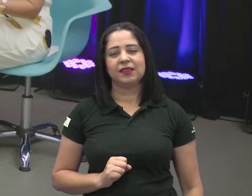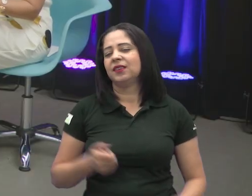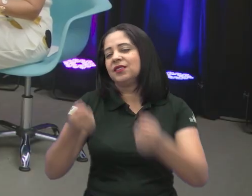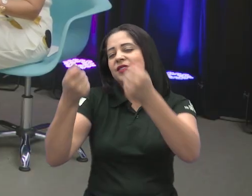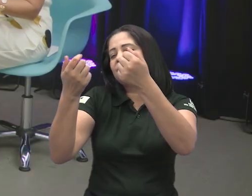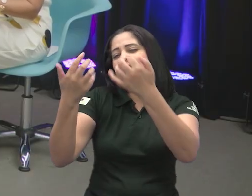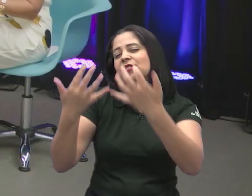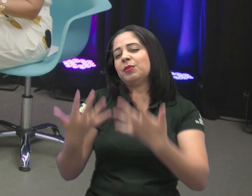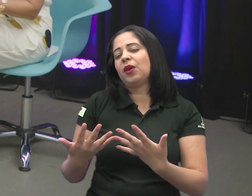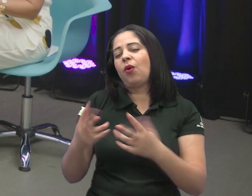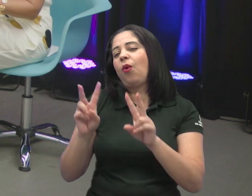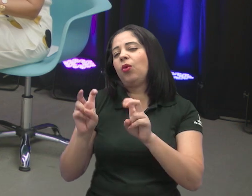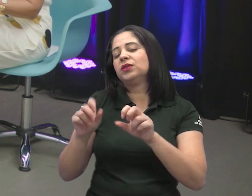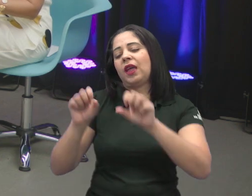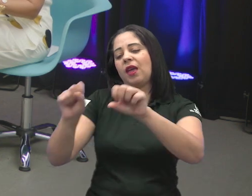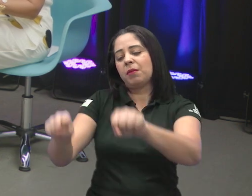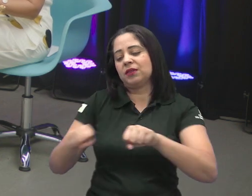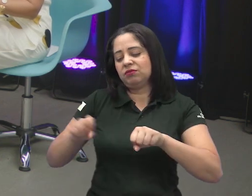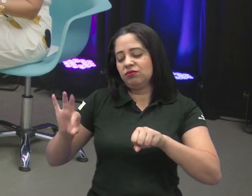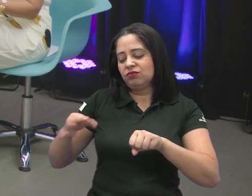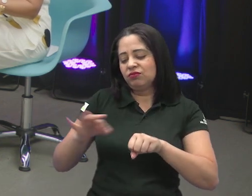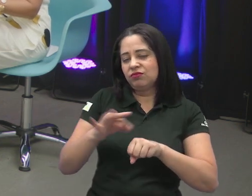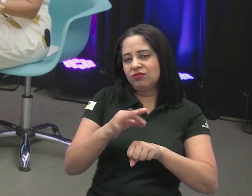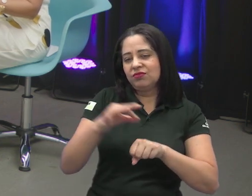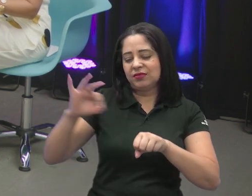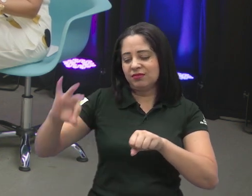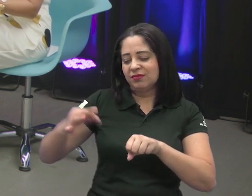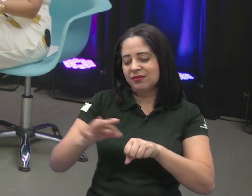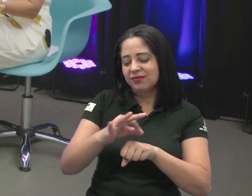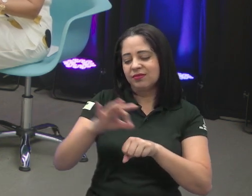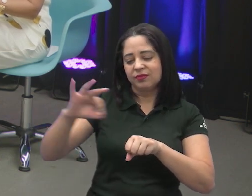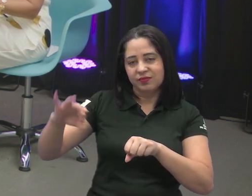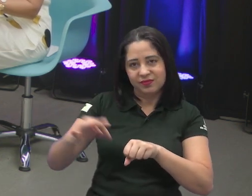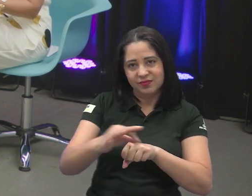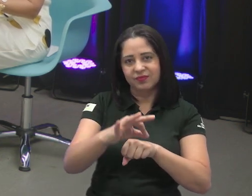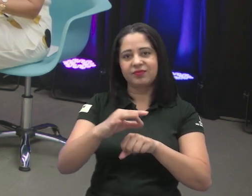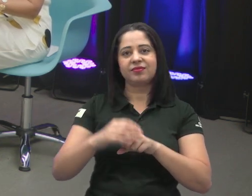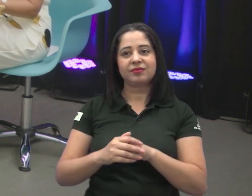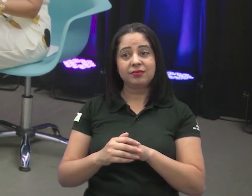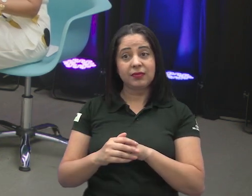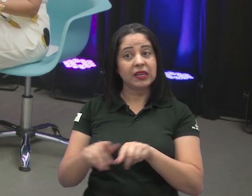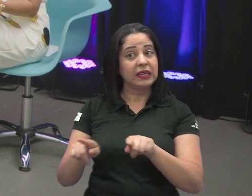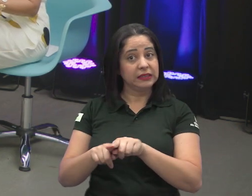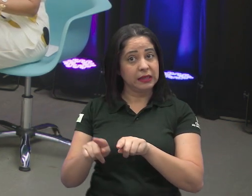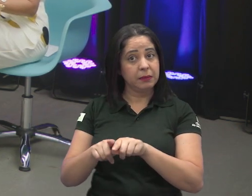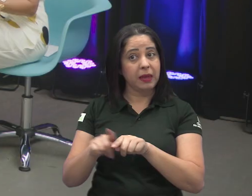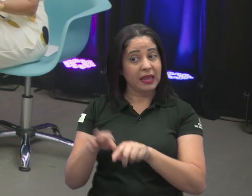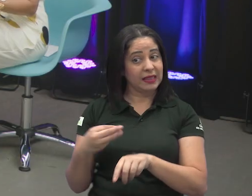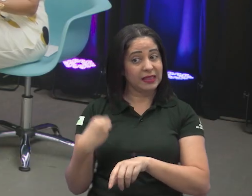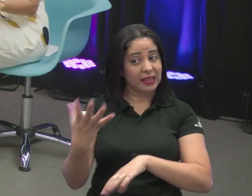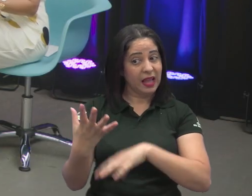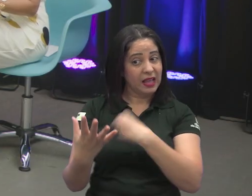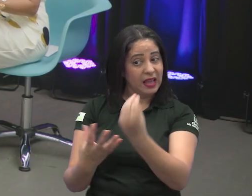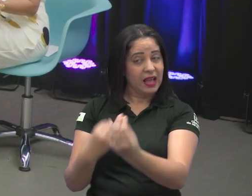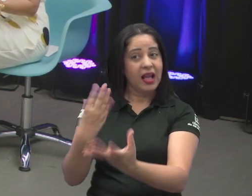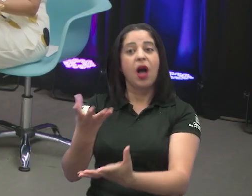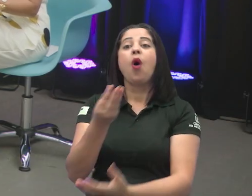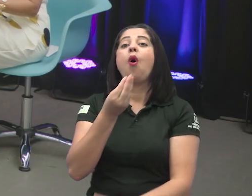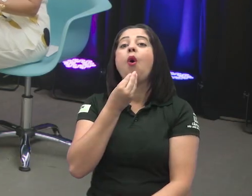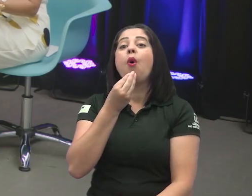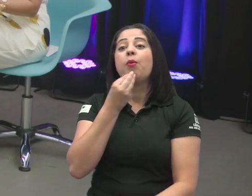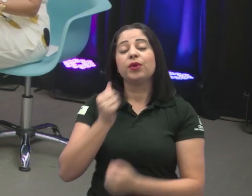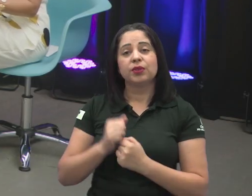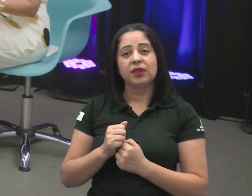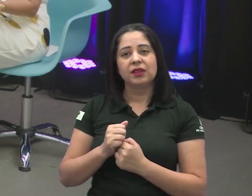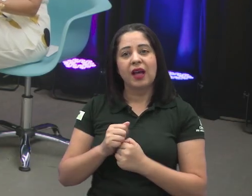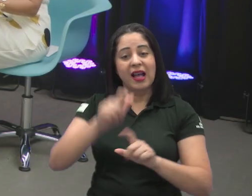né? Falando tanto sobre tear para expandir o conhecimento e também entregar como uma oportunidade, né, para as pessoas, não